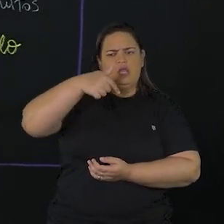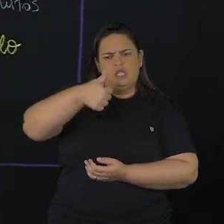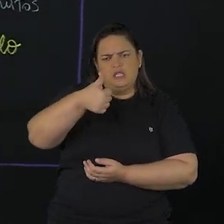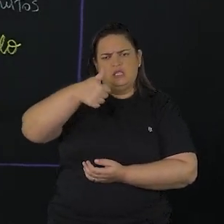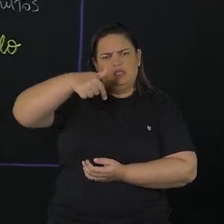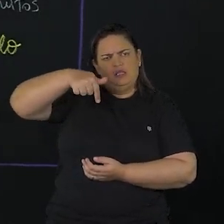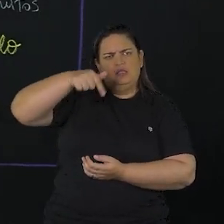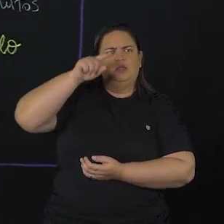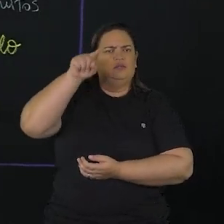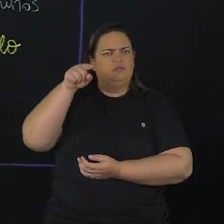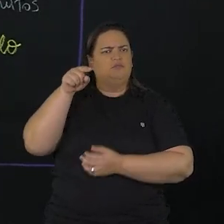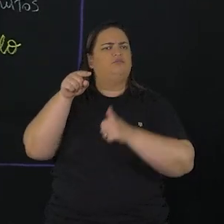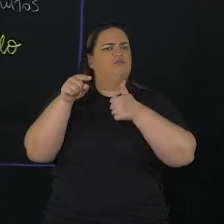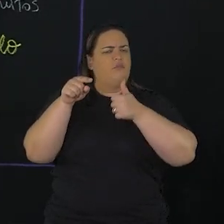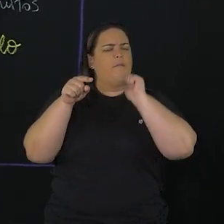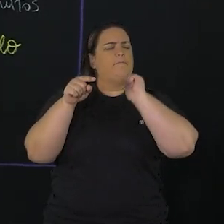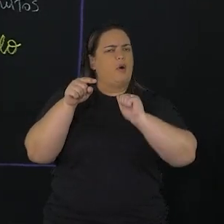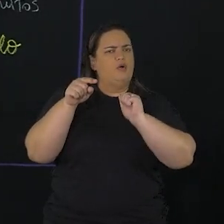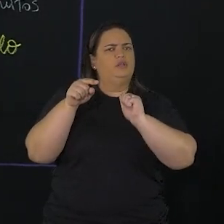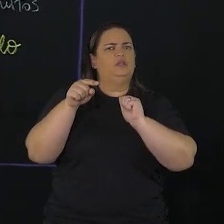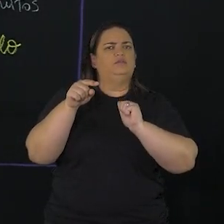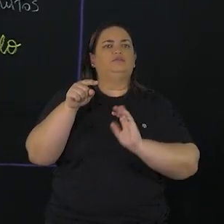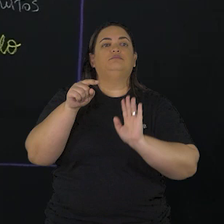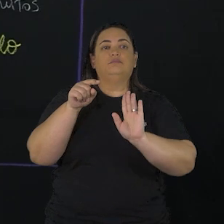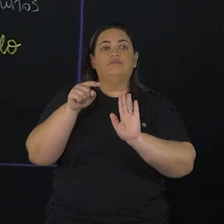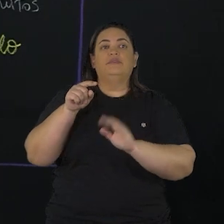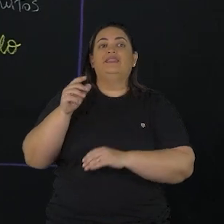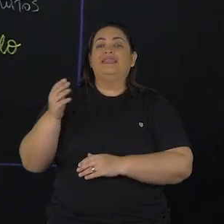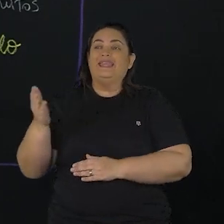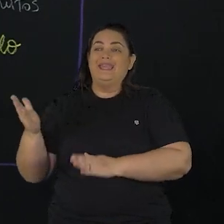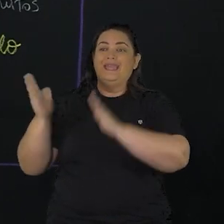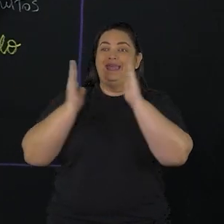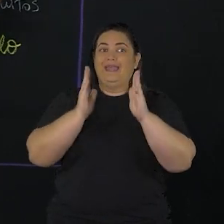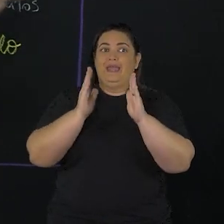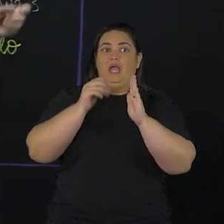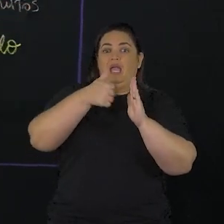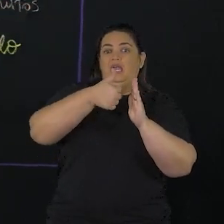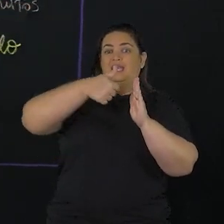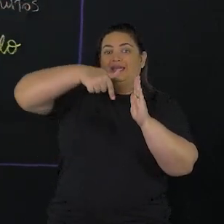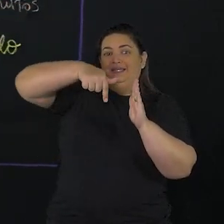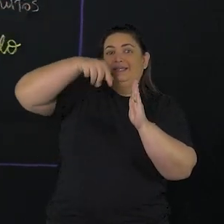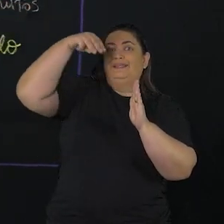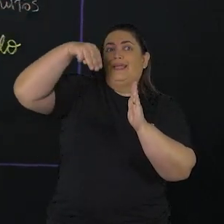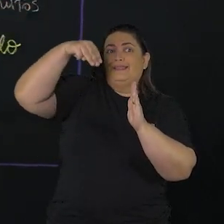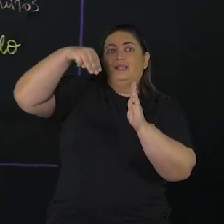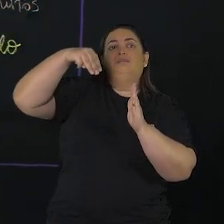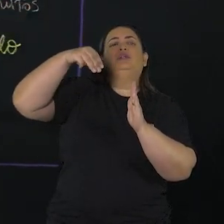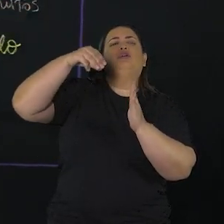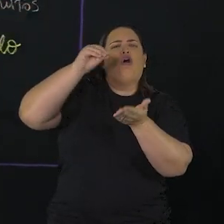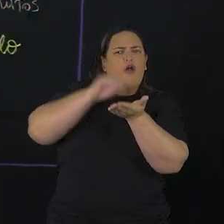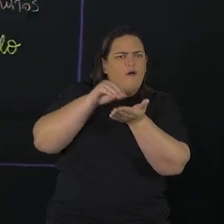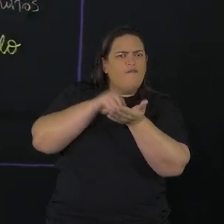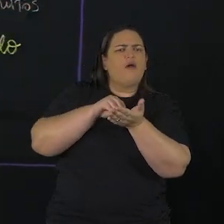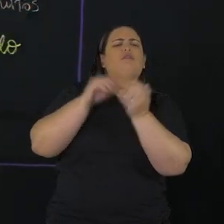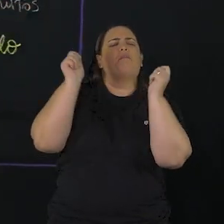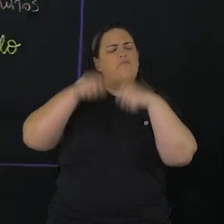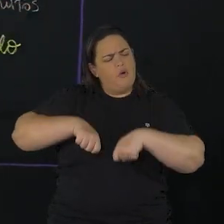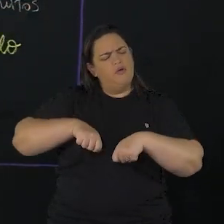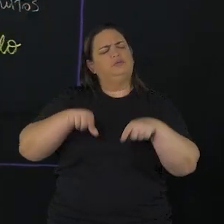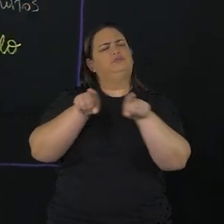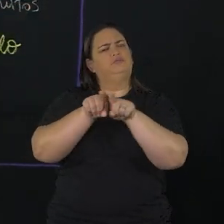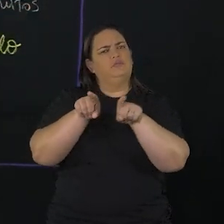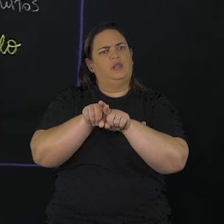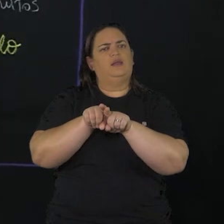minutos? Posso. Só que eu posso não ter minutos, contanto que eu também não tenha segundos. Tá